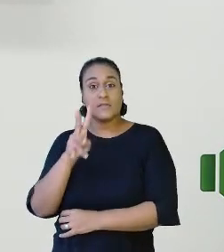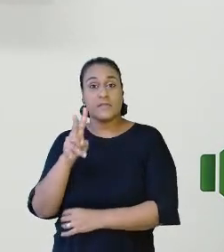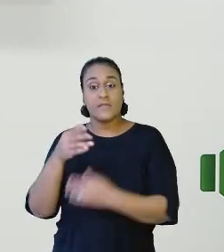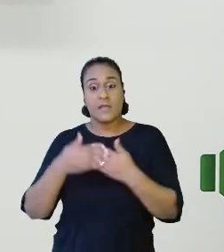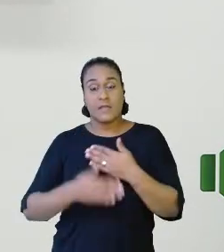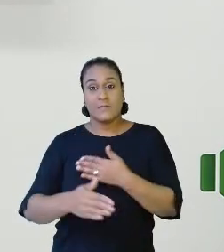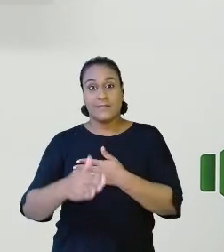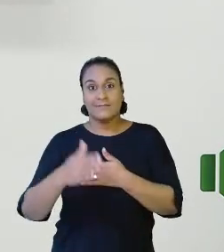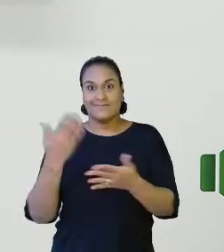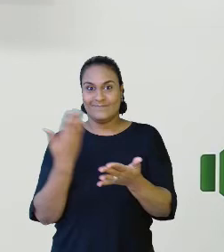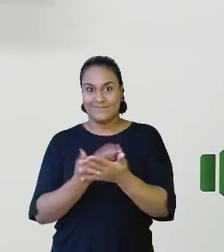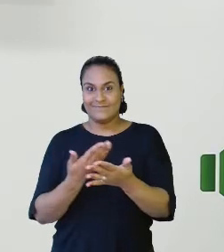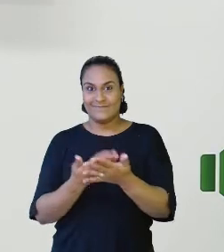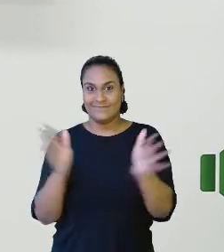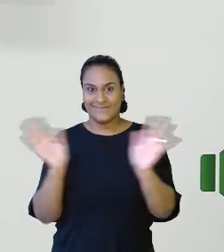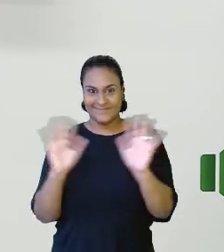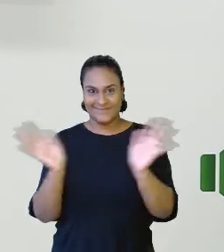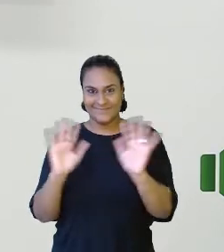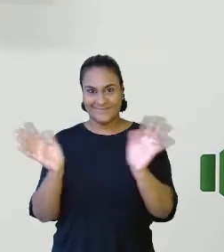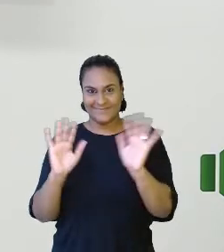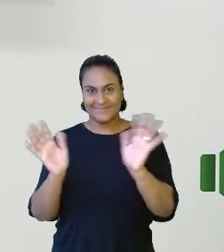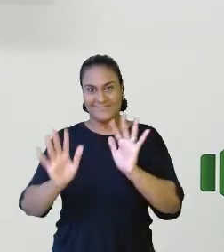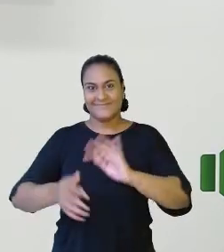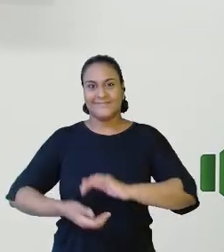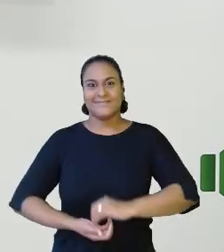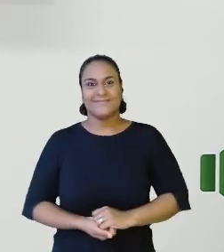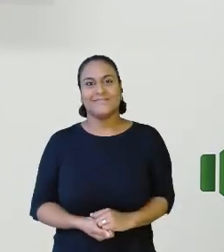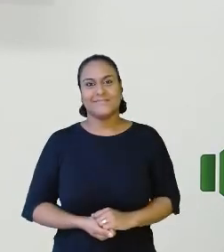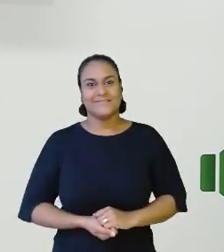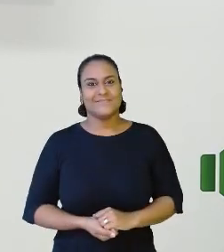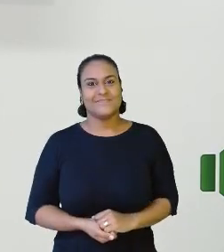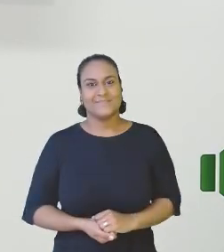na próxima aula. Tchau, tchau.